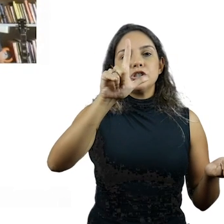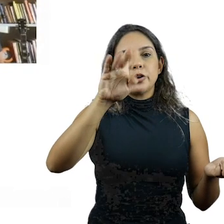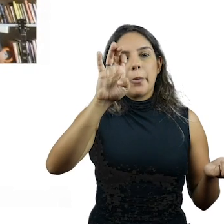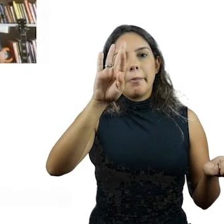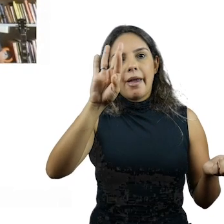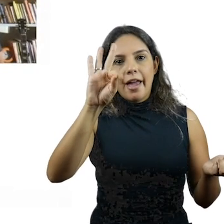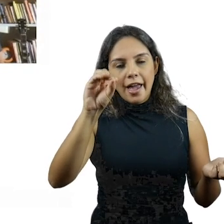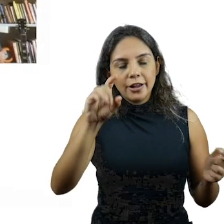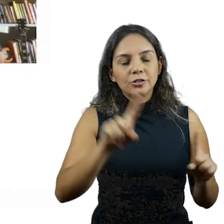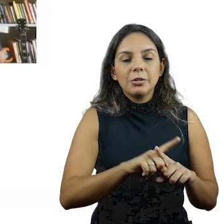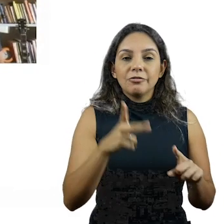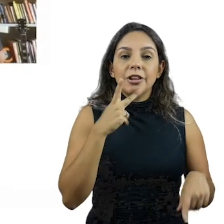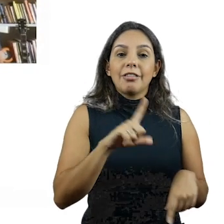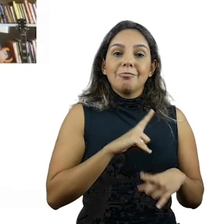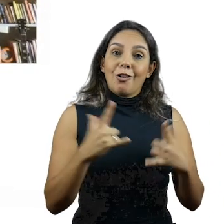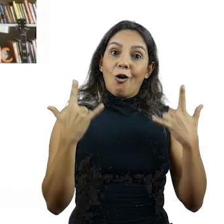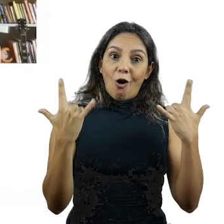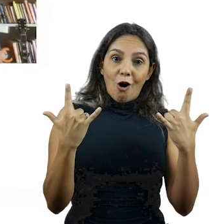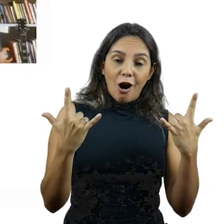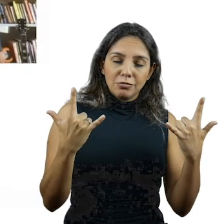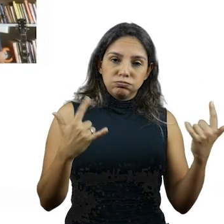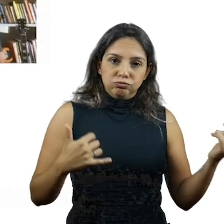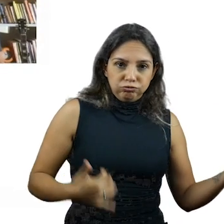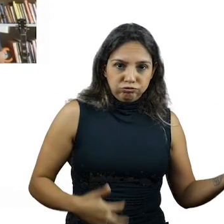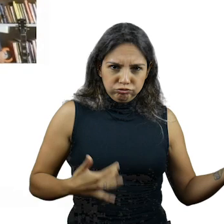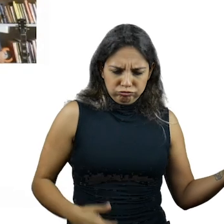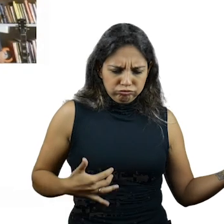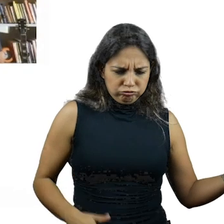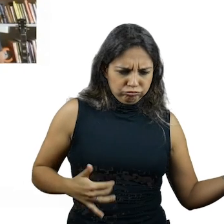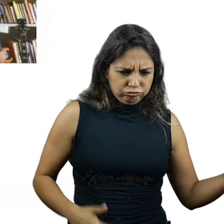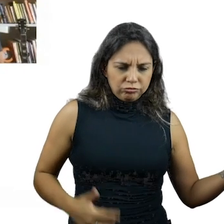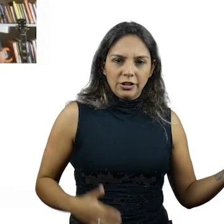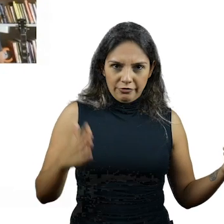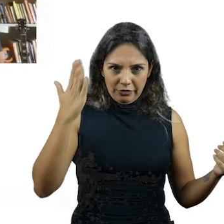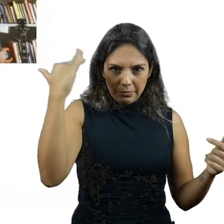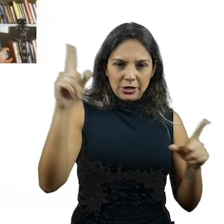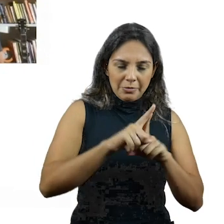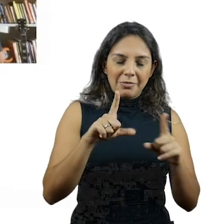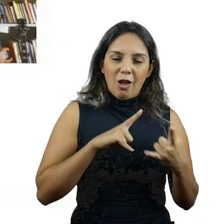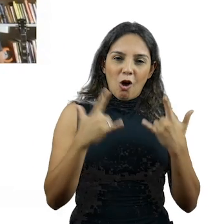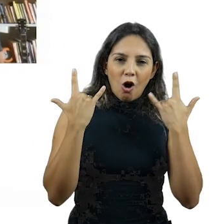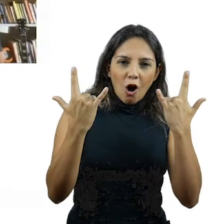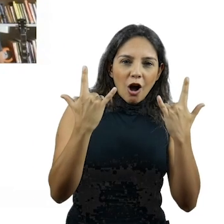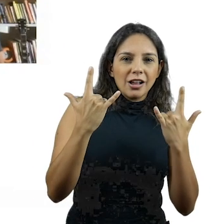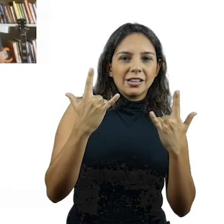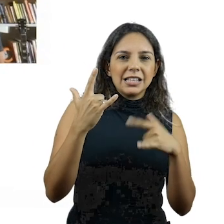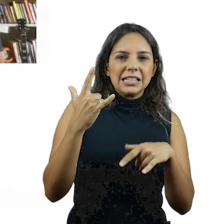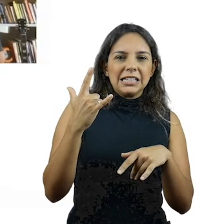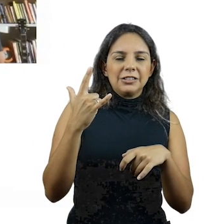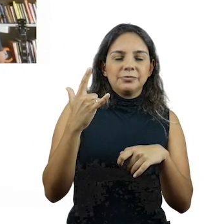de rock, mas que seguem, vamos dizer, as linhas do rock internacional e tudo isso.